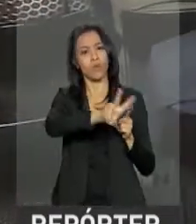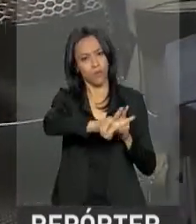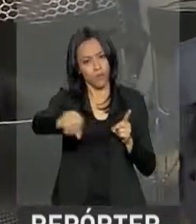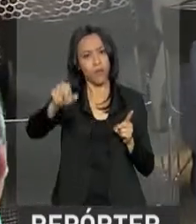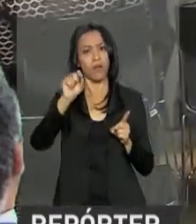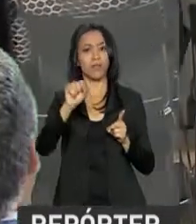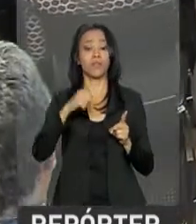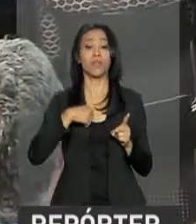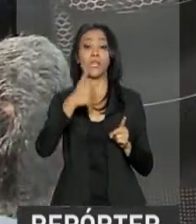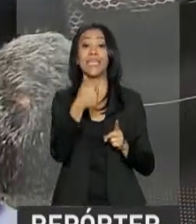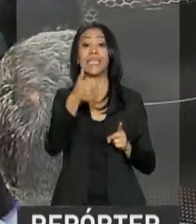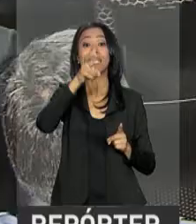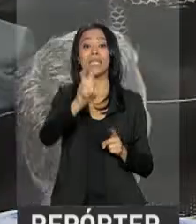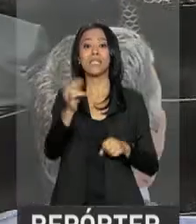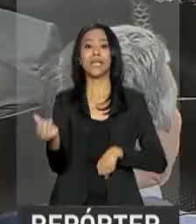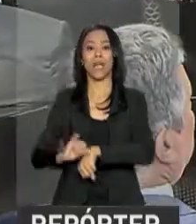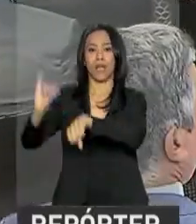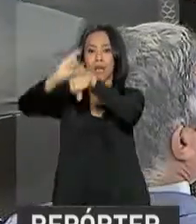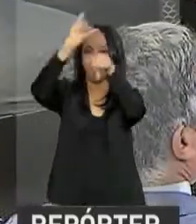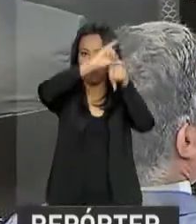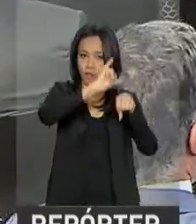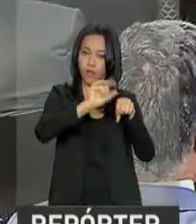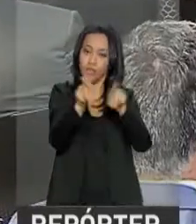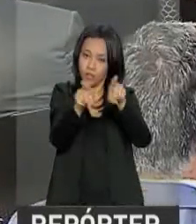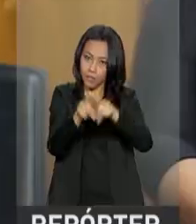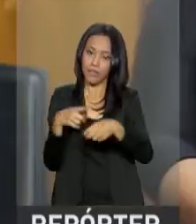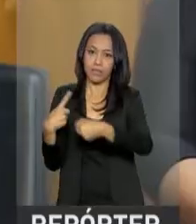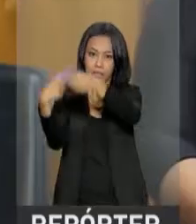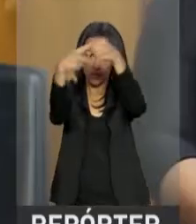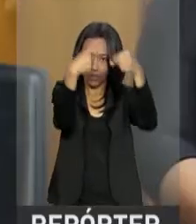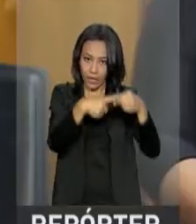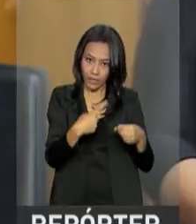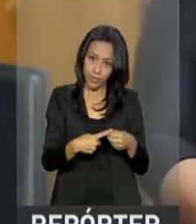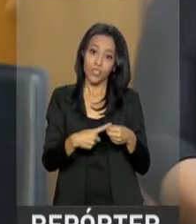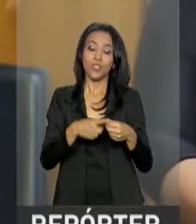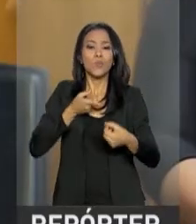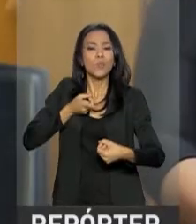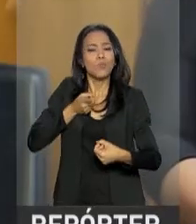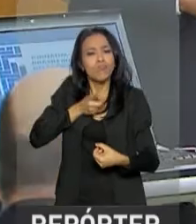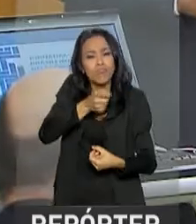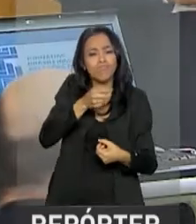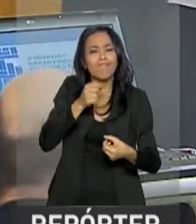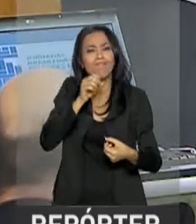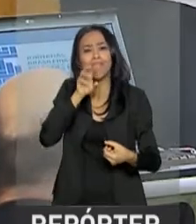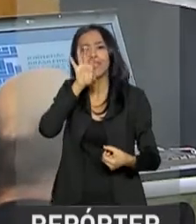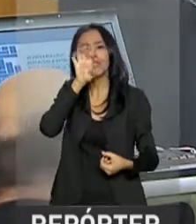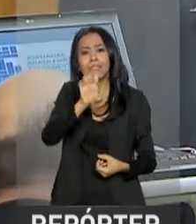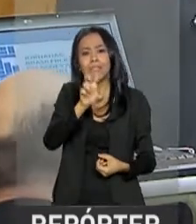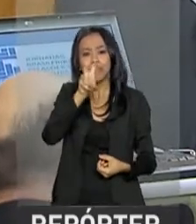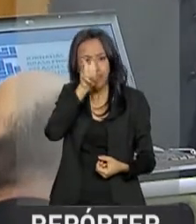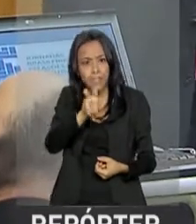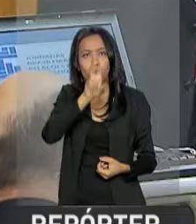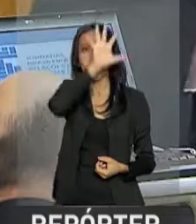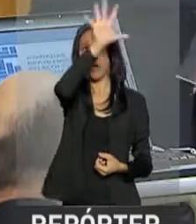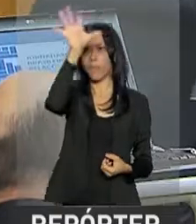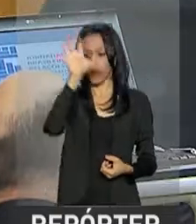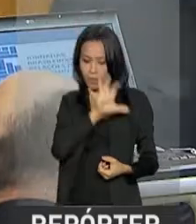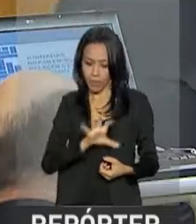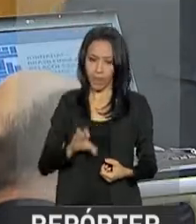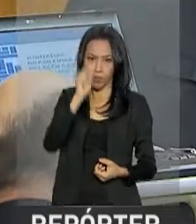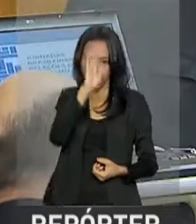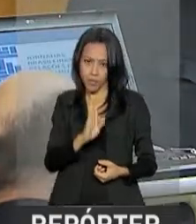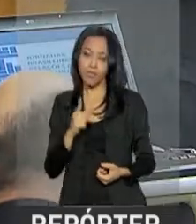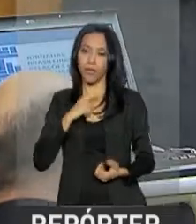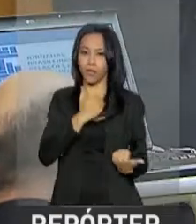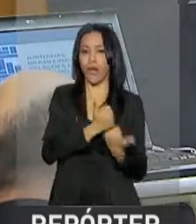realizadas em 15 capitais e também em cidades do interior das cinco regiões do brasil os encontros têm o apoio da